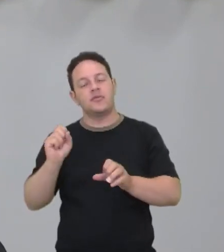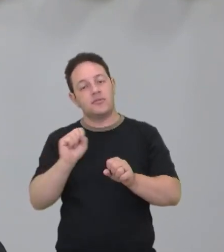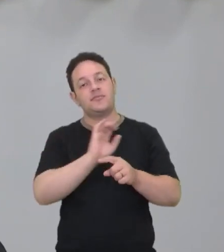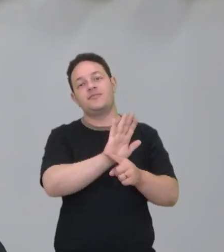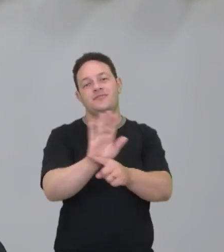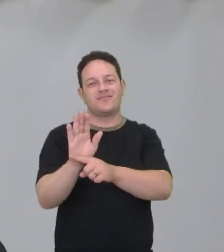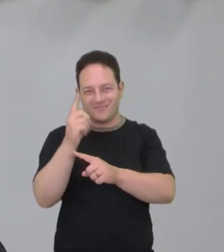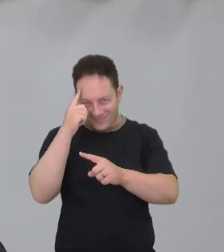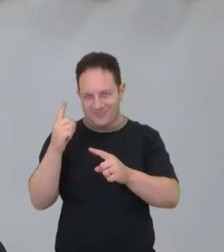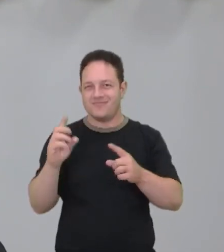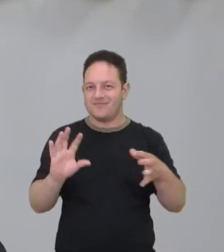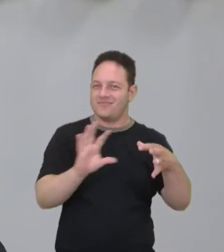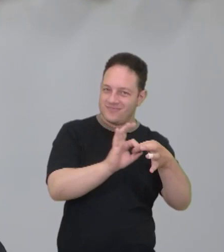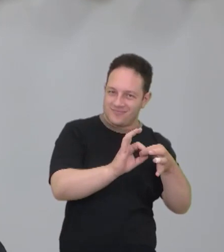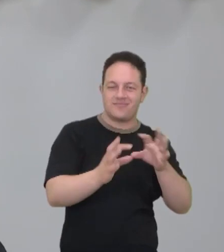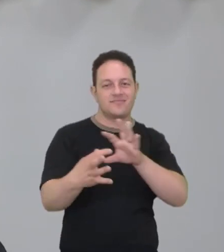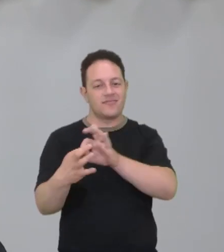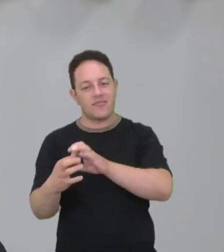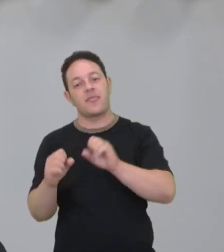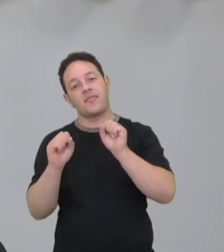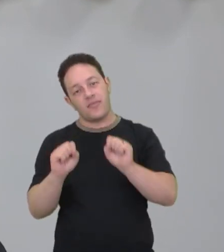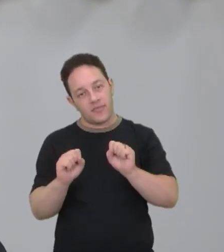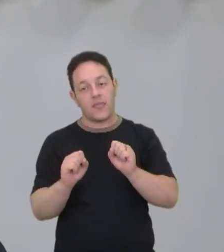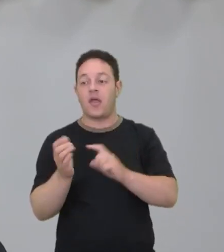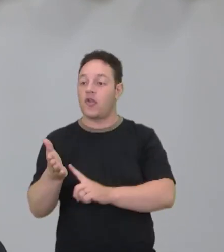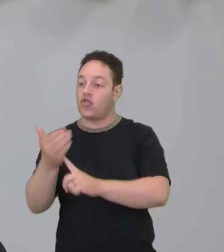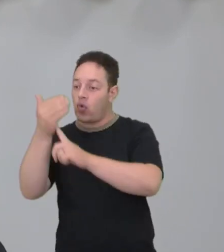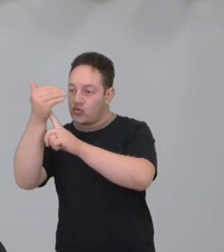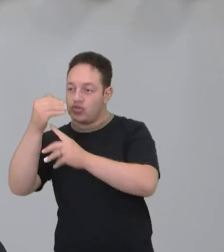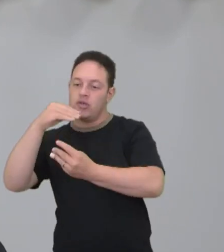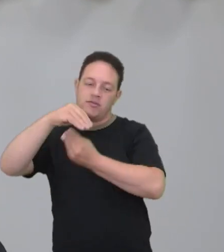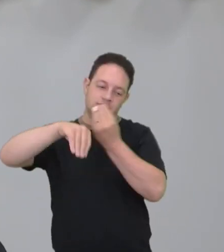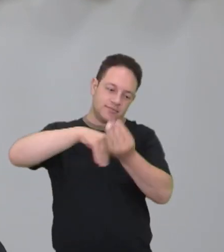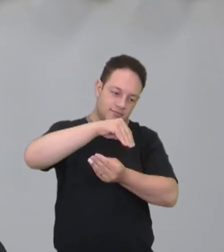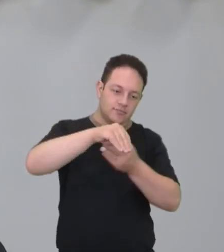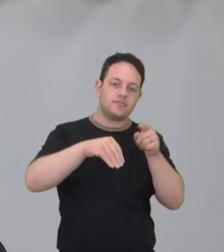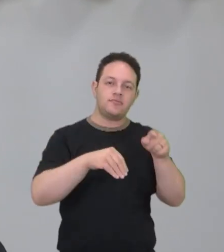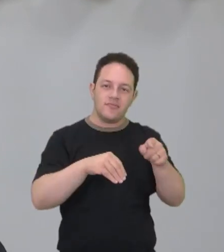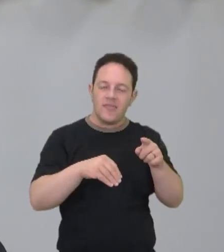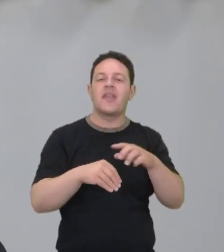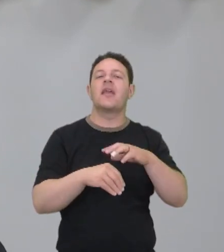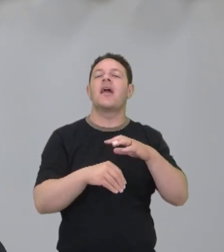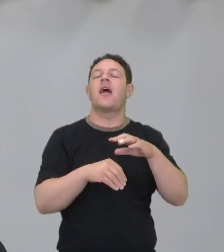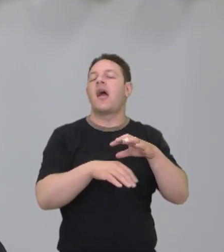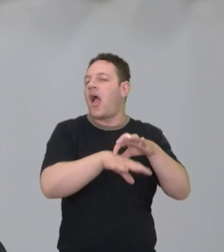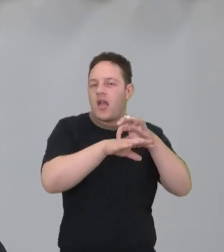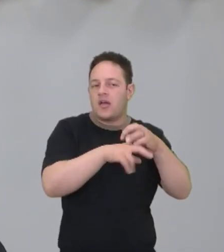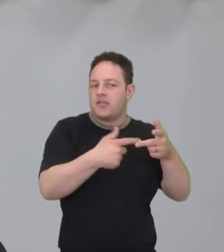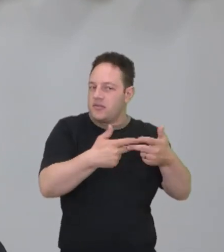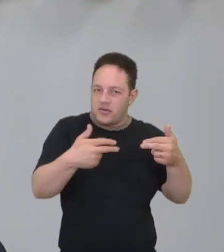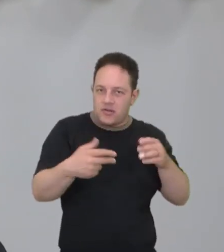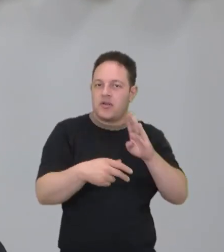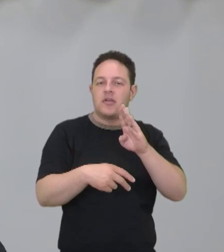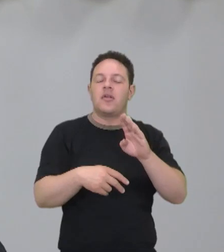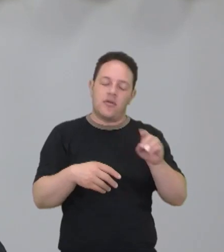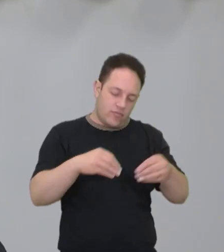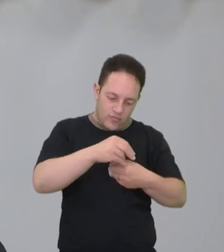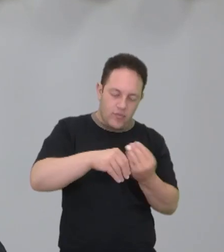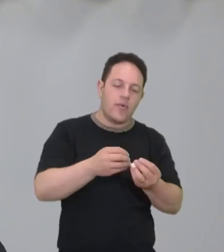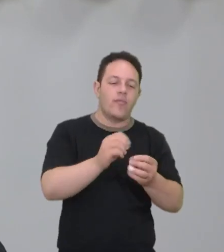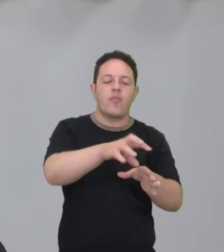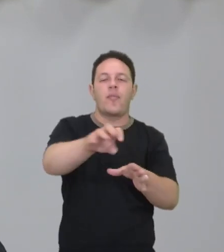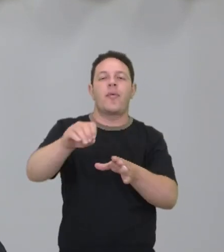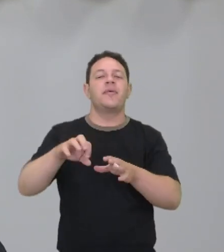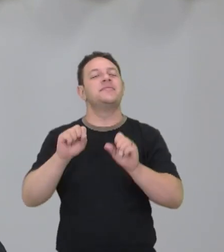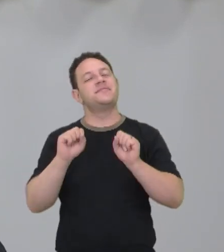a associação de meios tecnológicos com partes desses seres vivos para serem introduzidos então